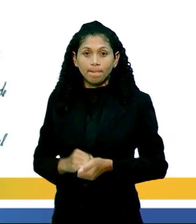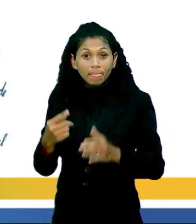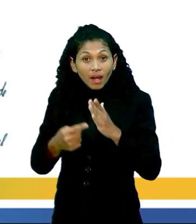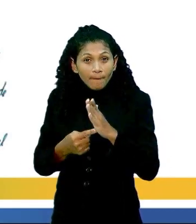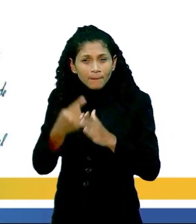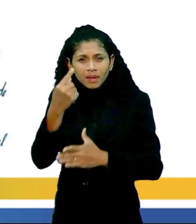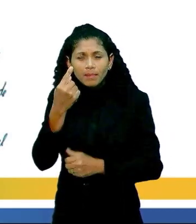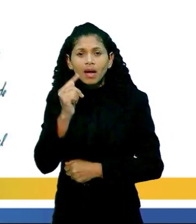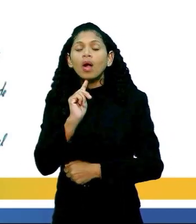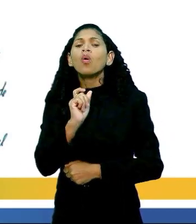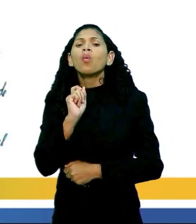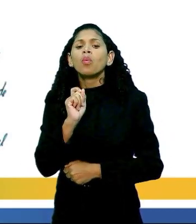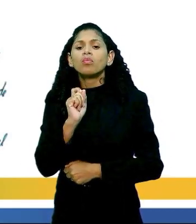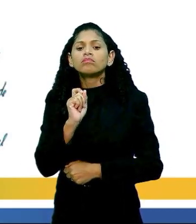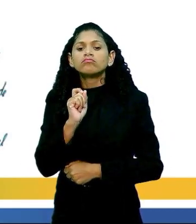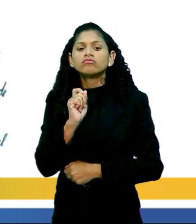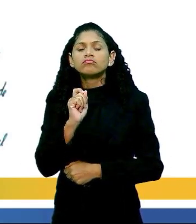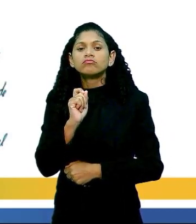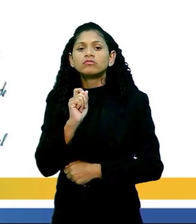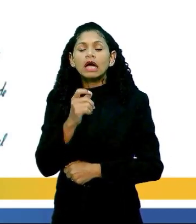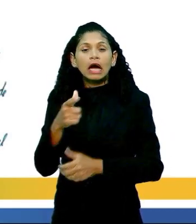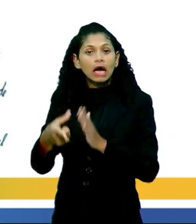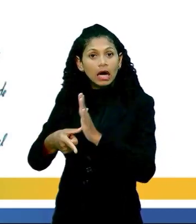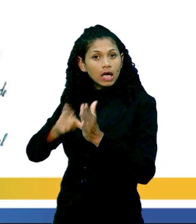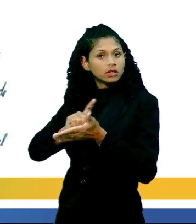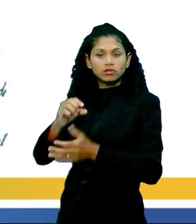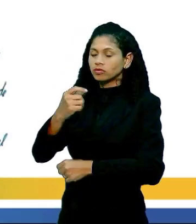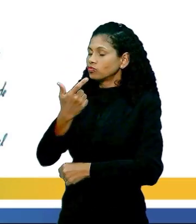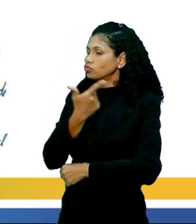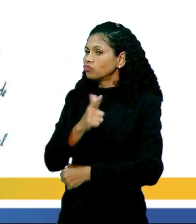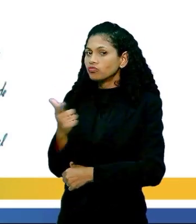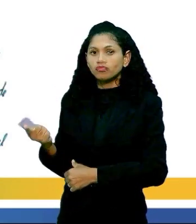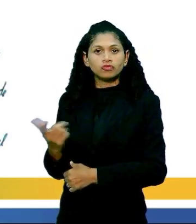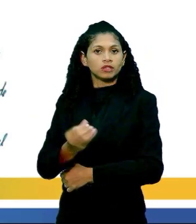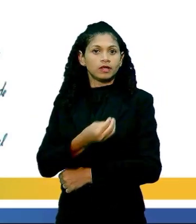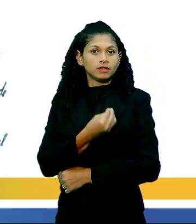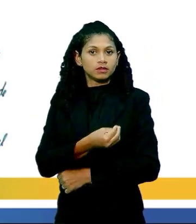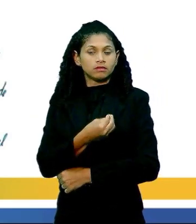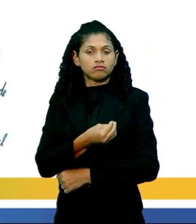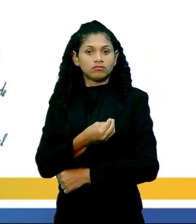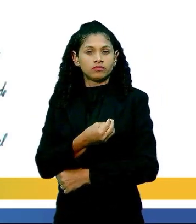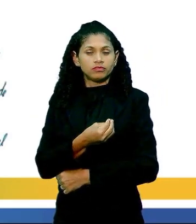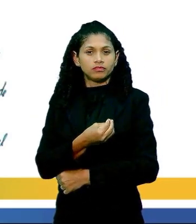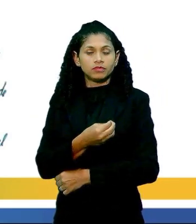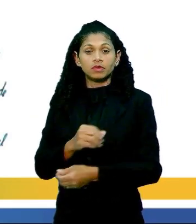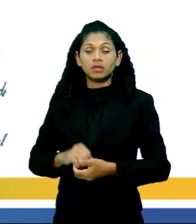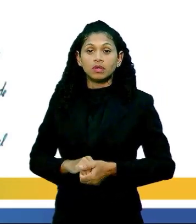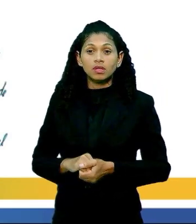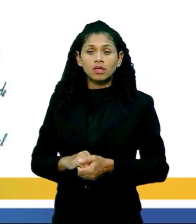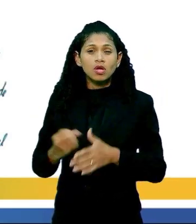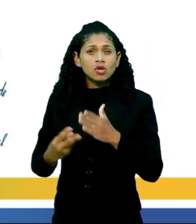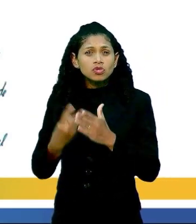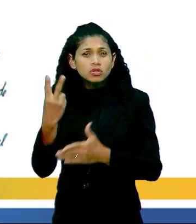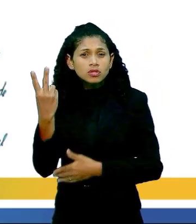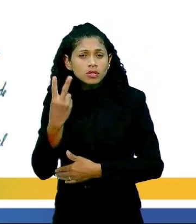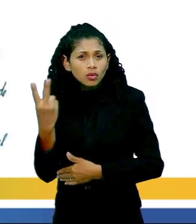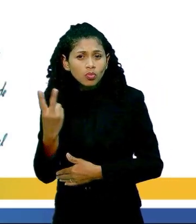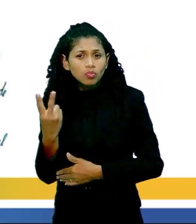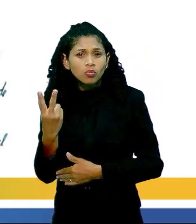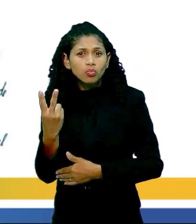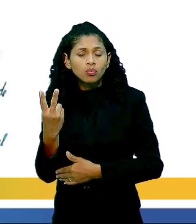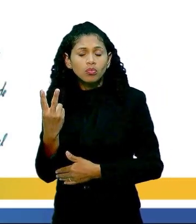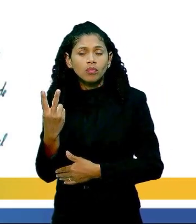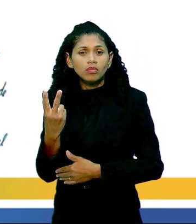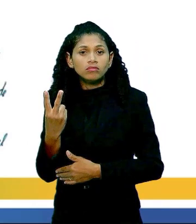É quando no ambiente não havia vida. E a forma secundária é quando no ambiente